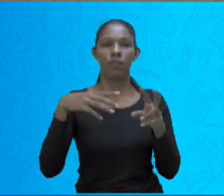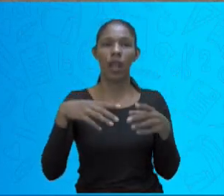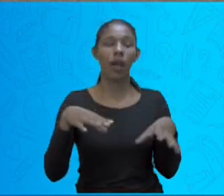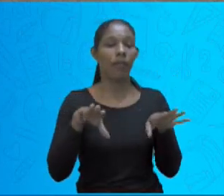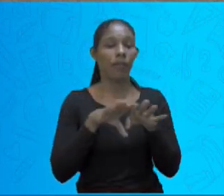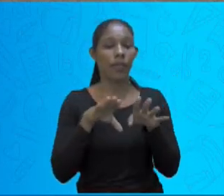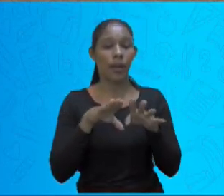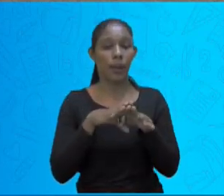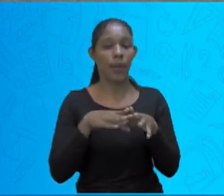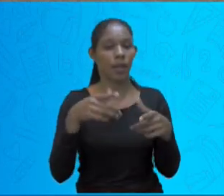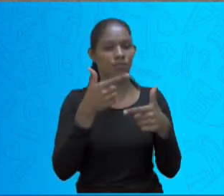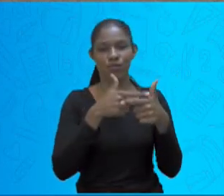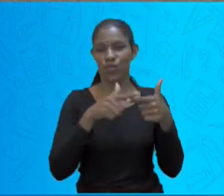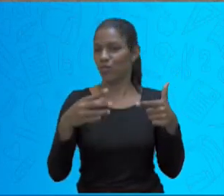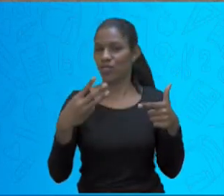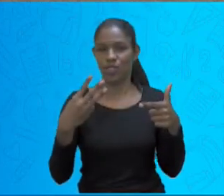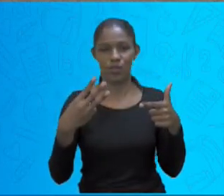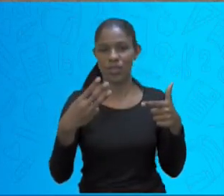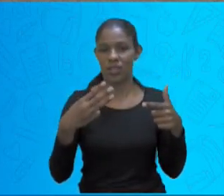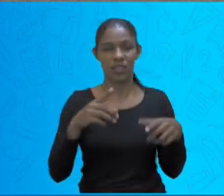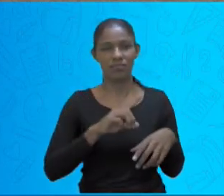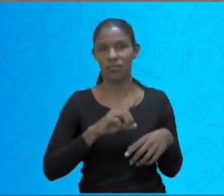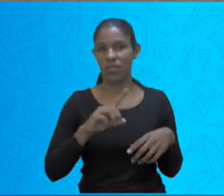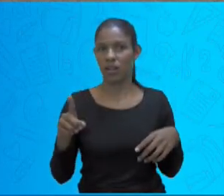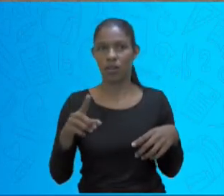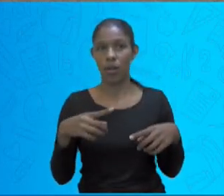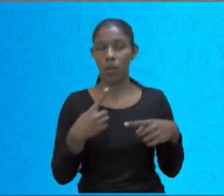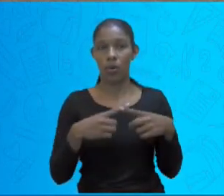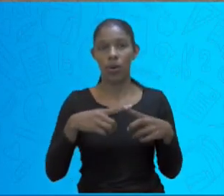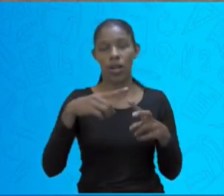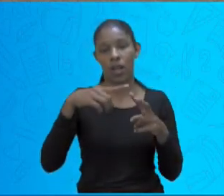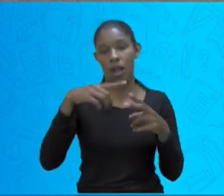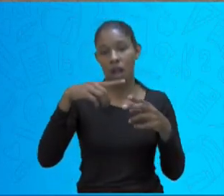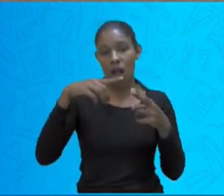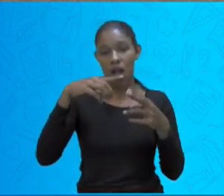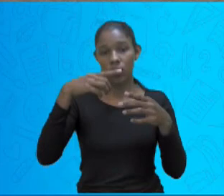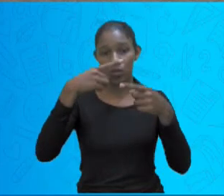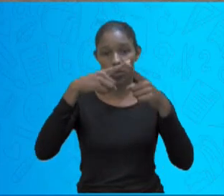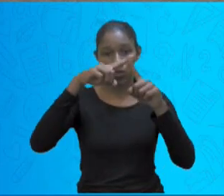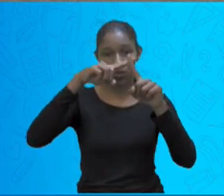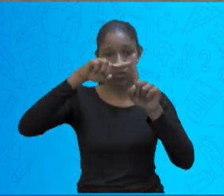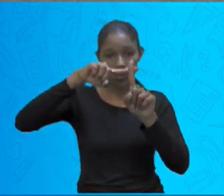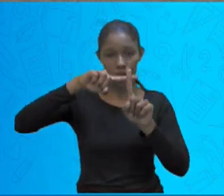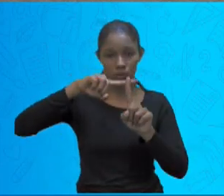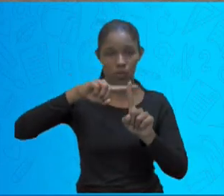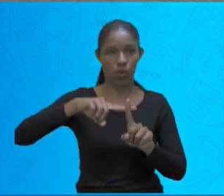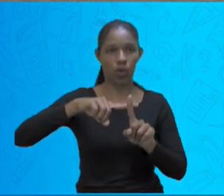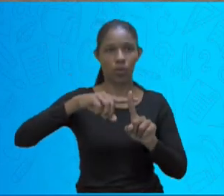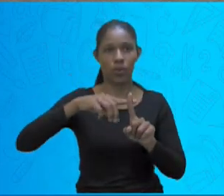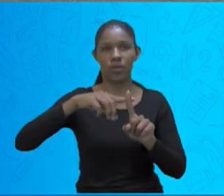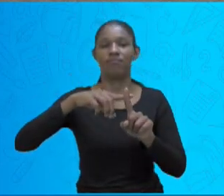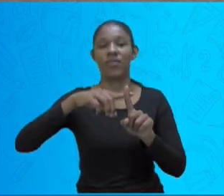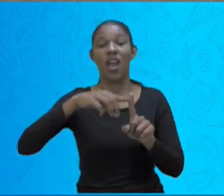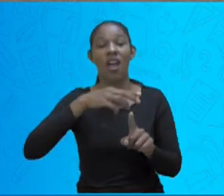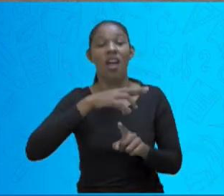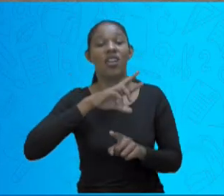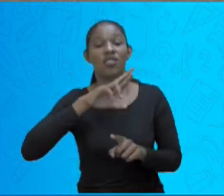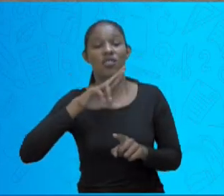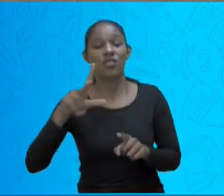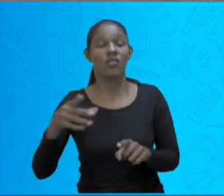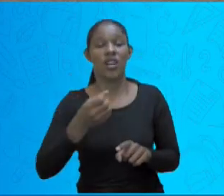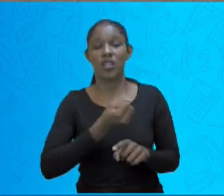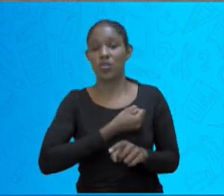dos algarismos vai dar um número que não é divisível por 3. Veja, 3 mais 3, 6 mais